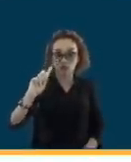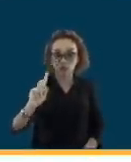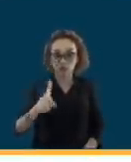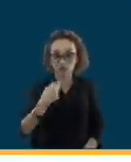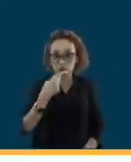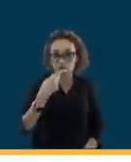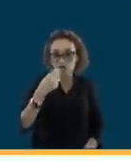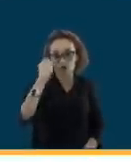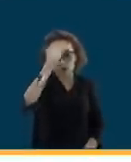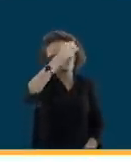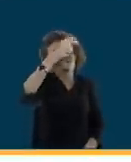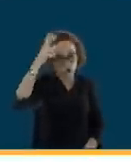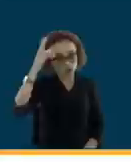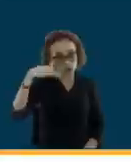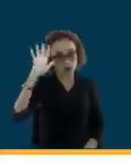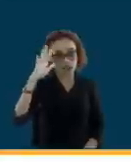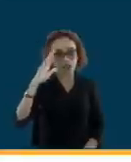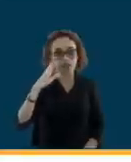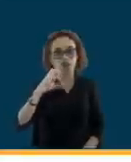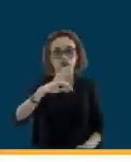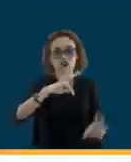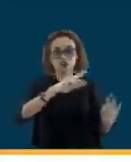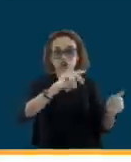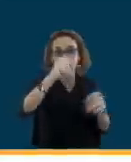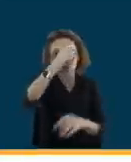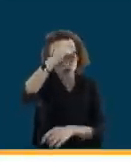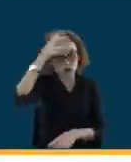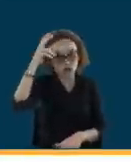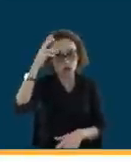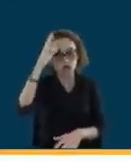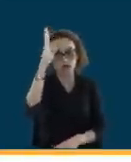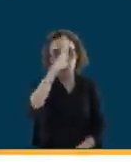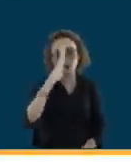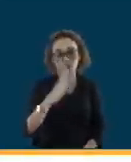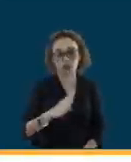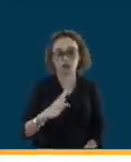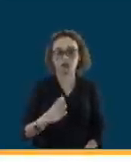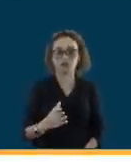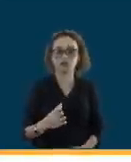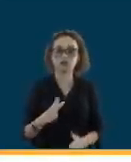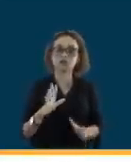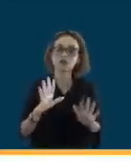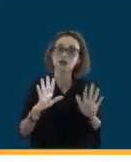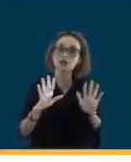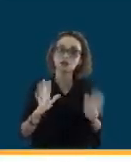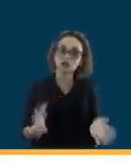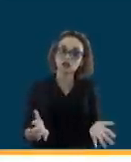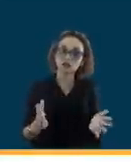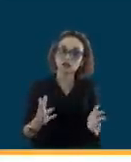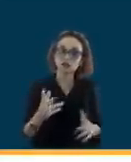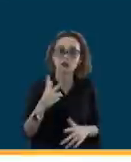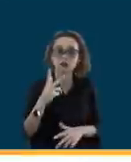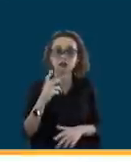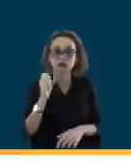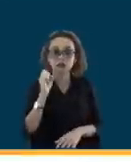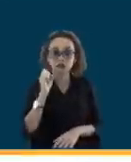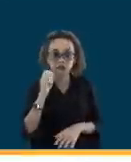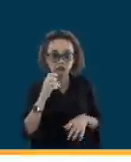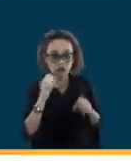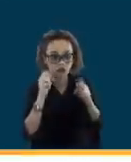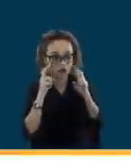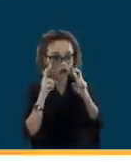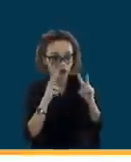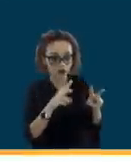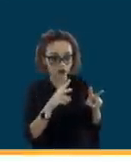municípios, todos os municípios do Brasil. Então, aparentemente, quem olhar de forma desavisada, tem